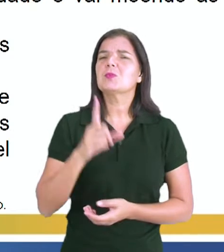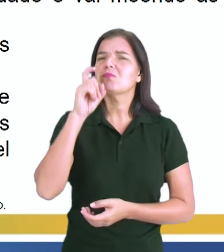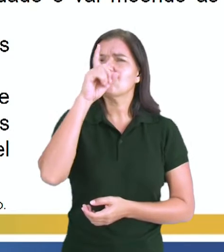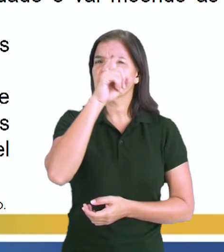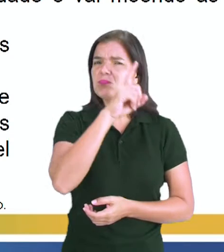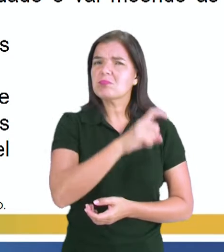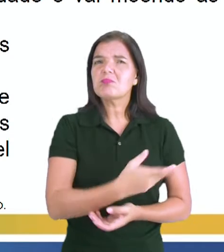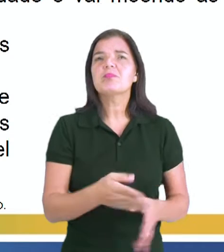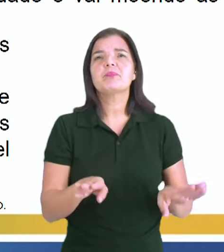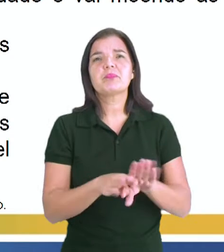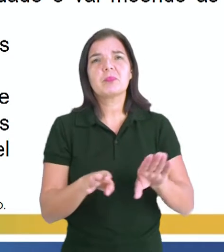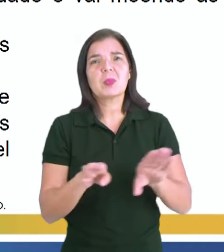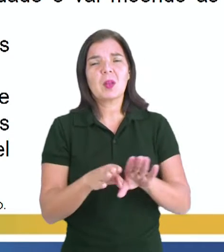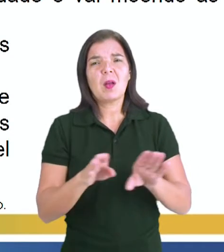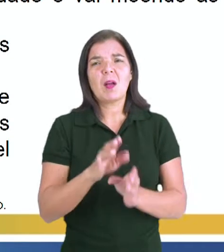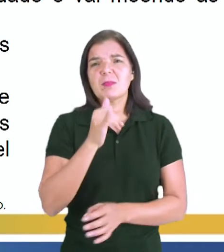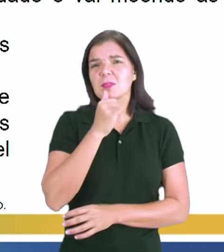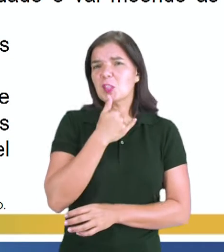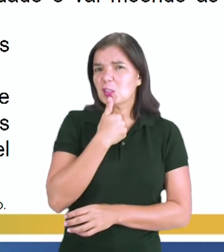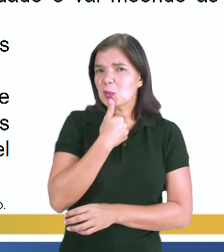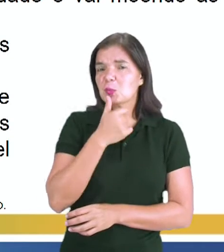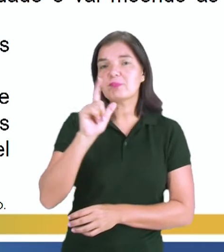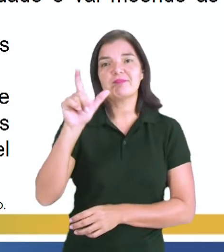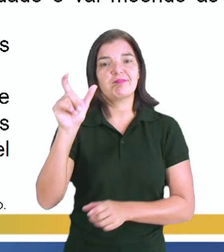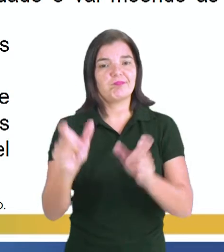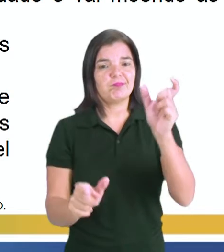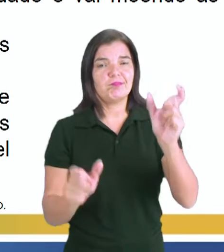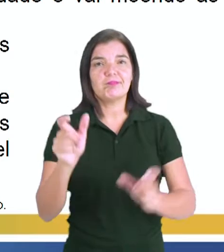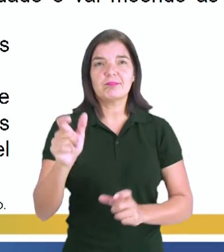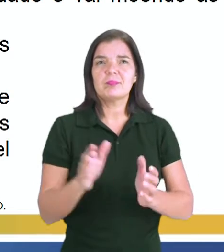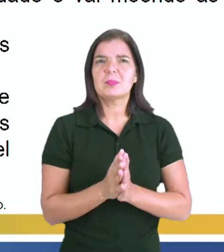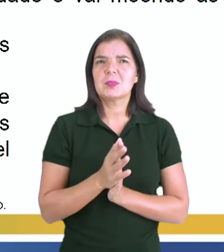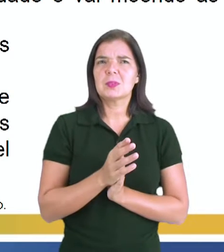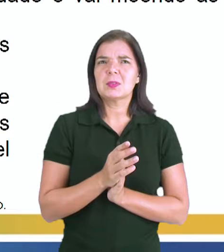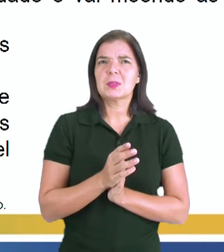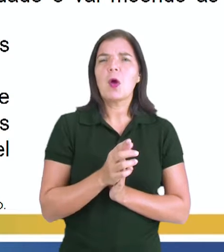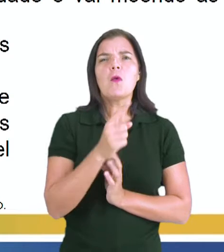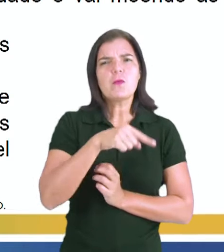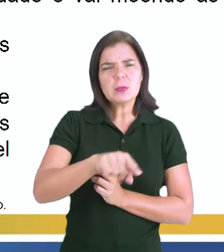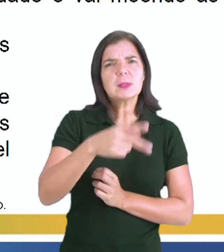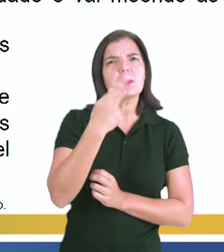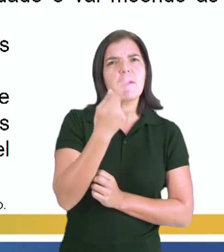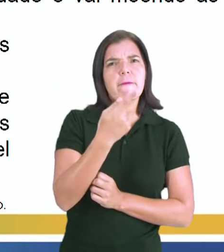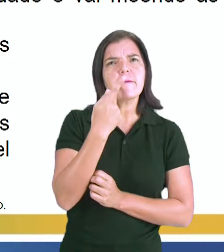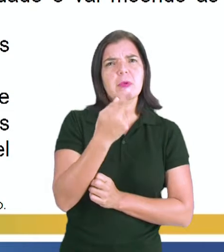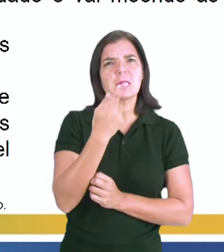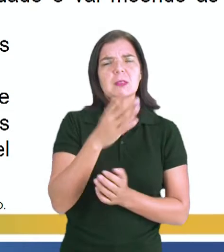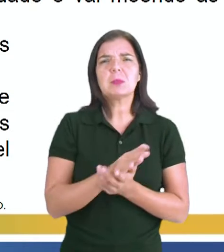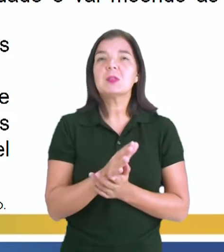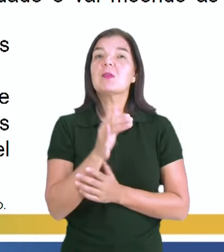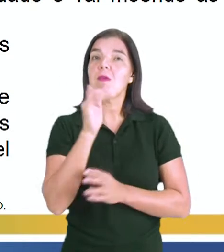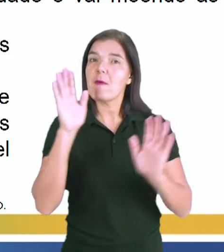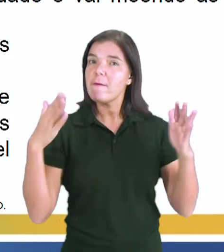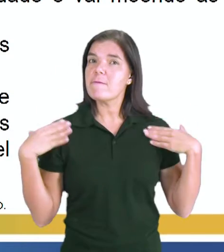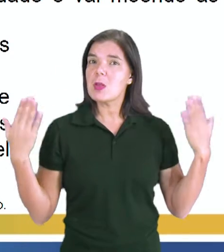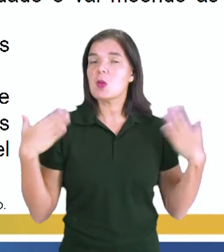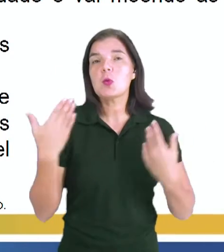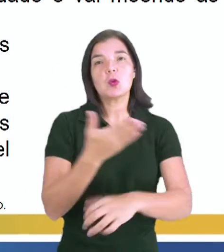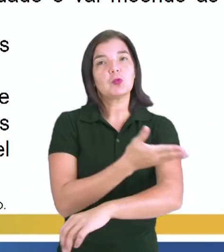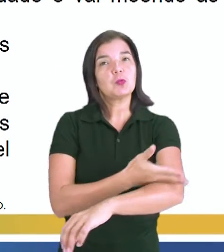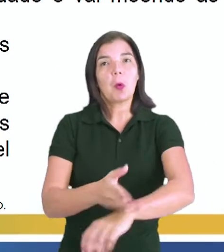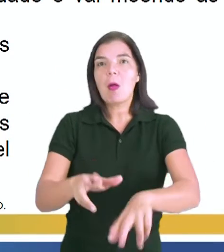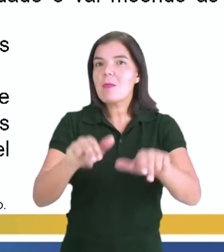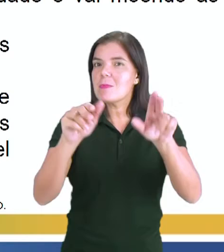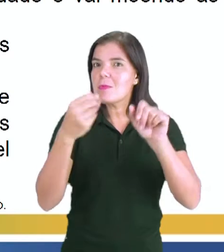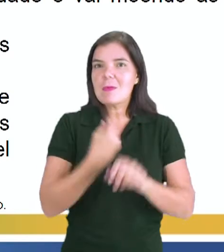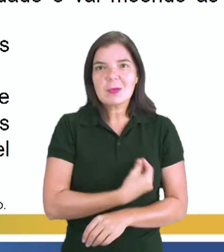pesos enormes, cada um fazendo a infelicidade do outro. Vocês dirão que, felizmente, esse costume